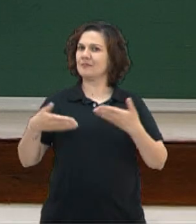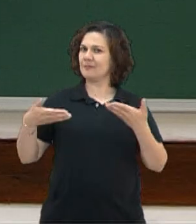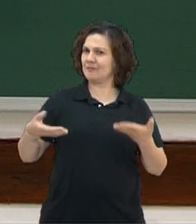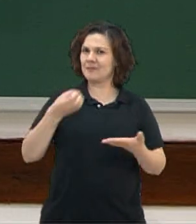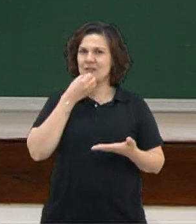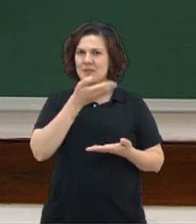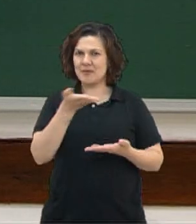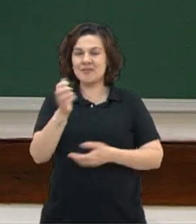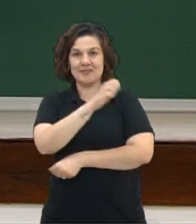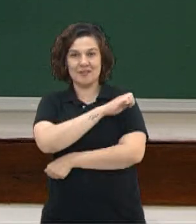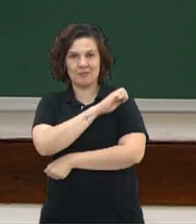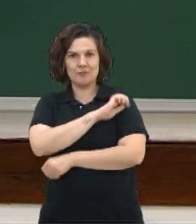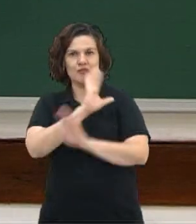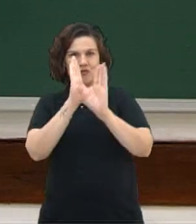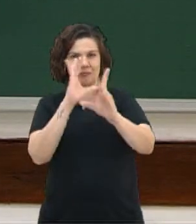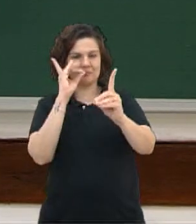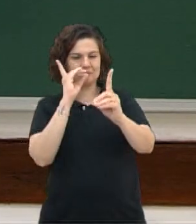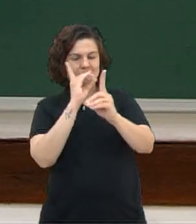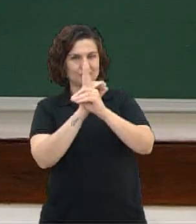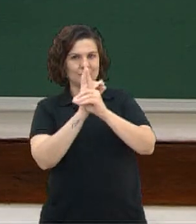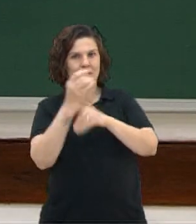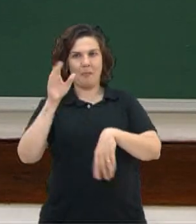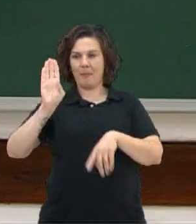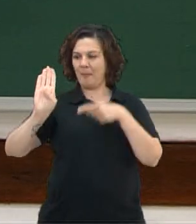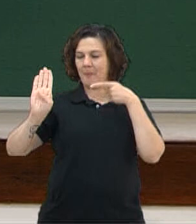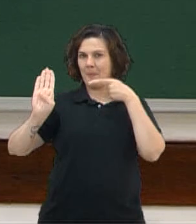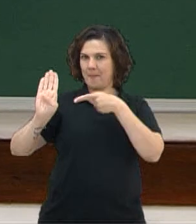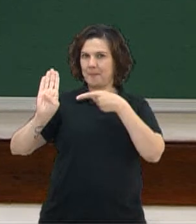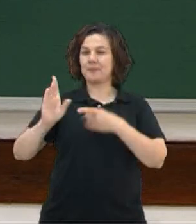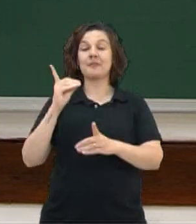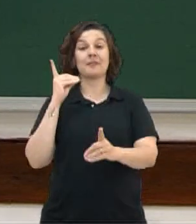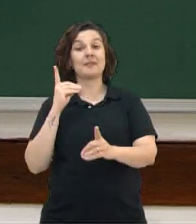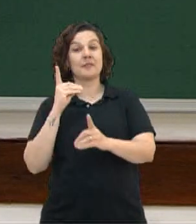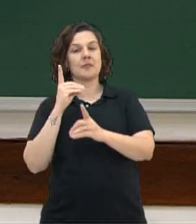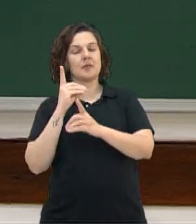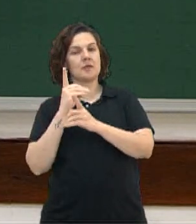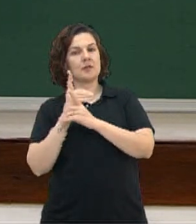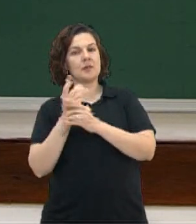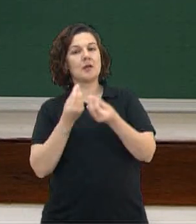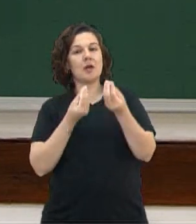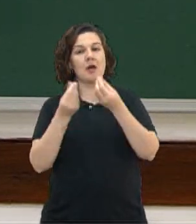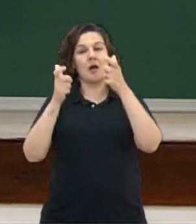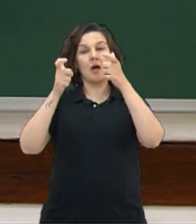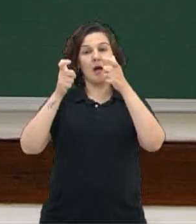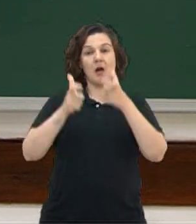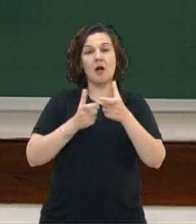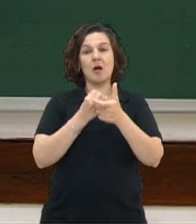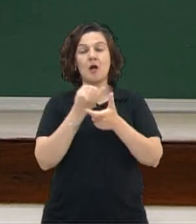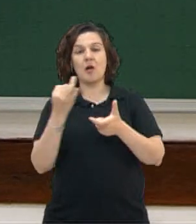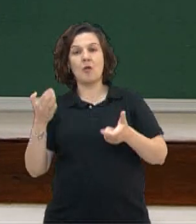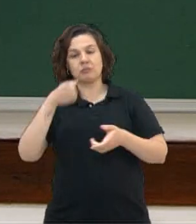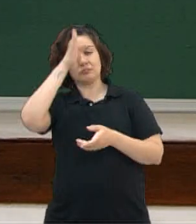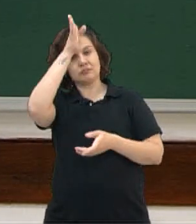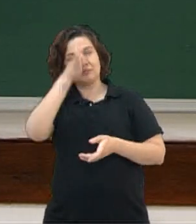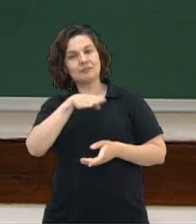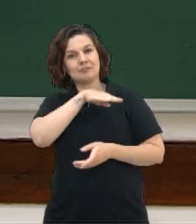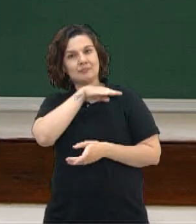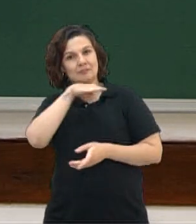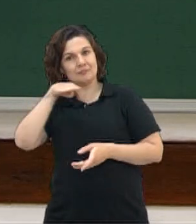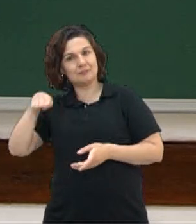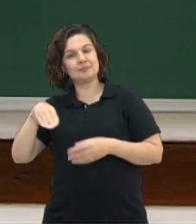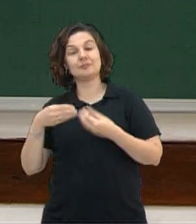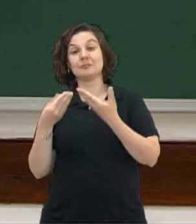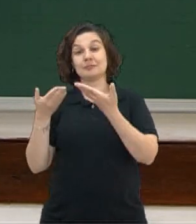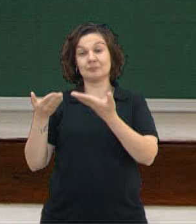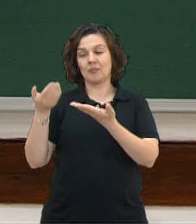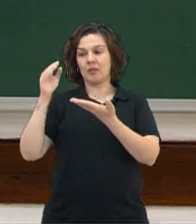Muito bem, estudante. Você já localizou ali o ponto B e agora vamos definir quais são as coordenadas geográficas do ponto